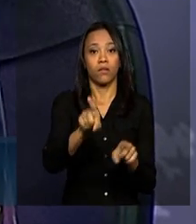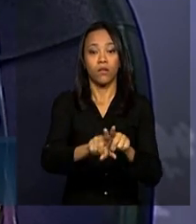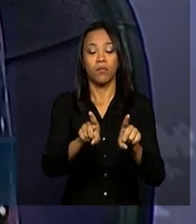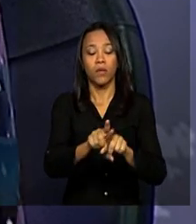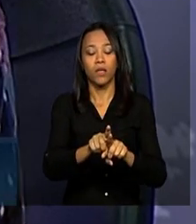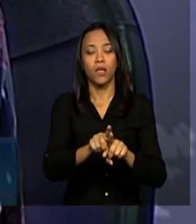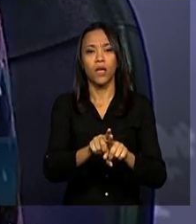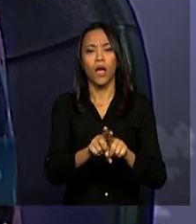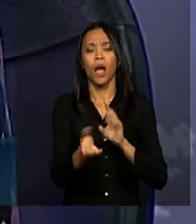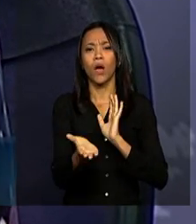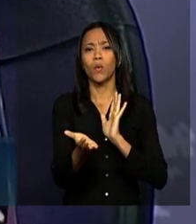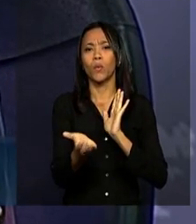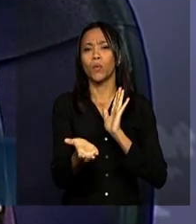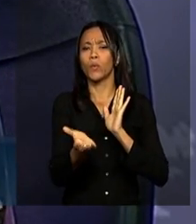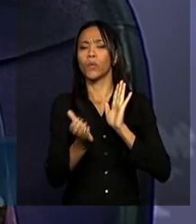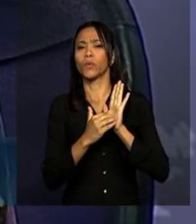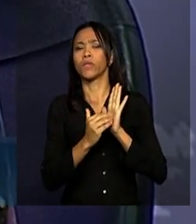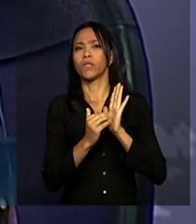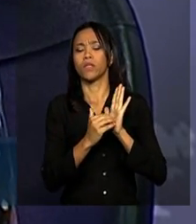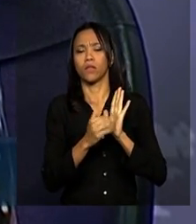a última parceria,